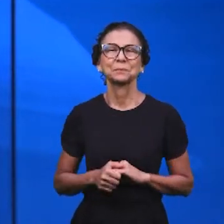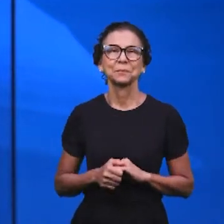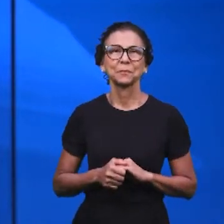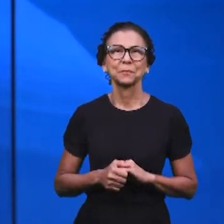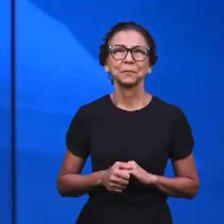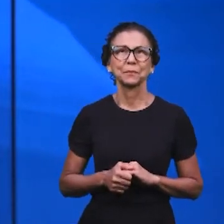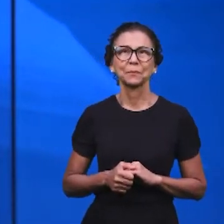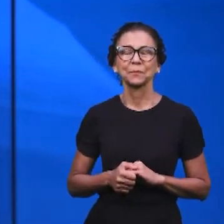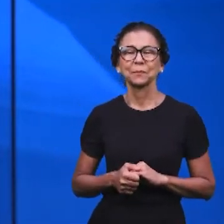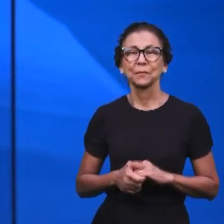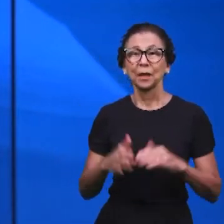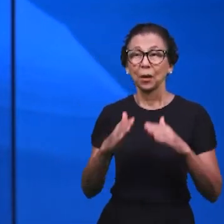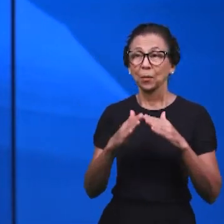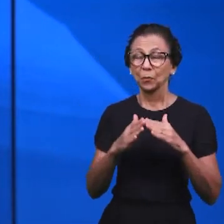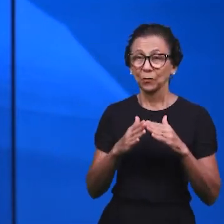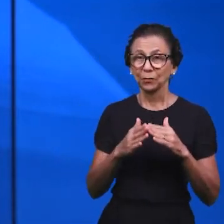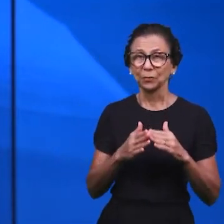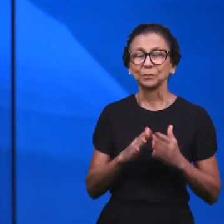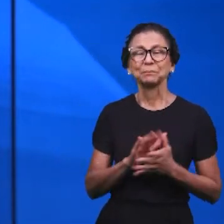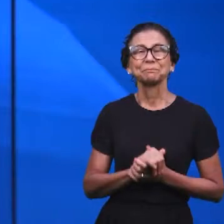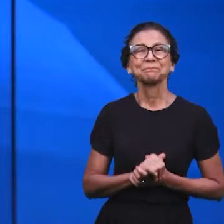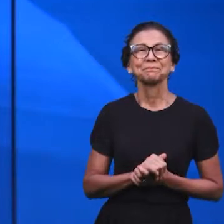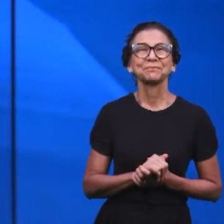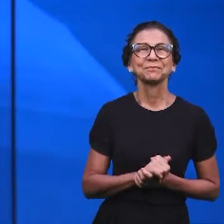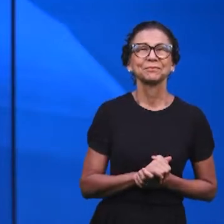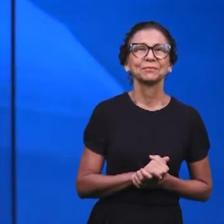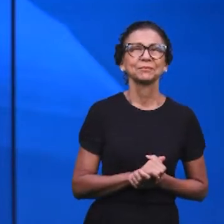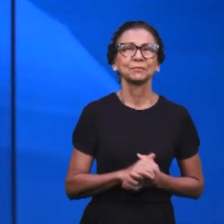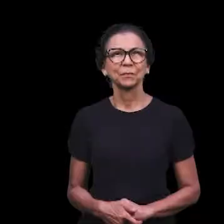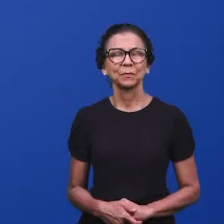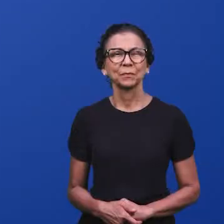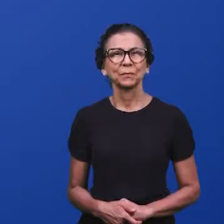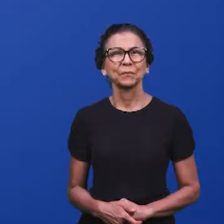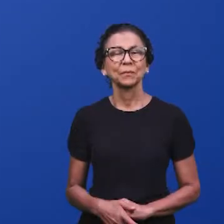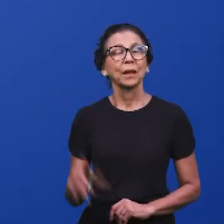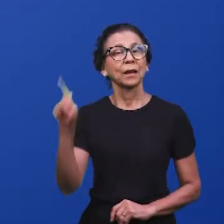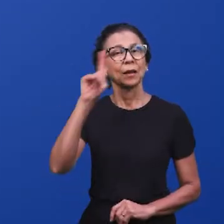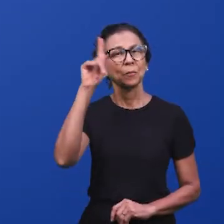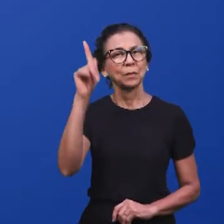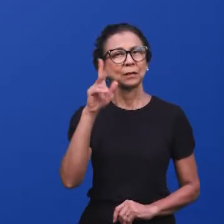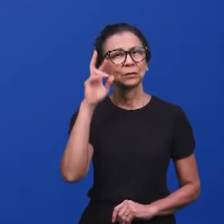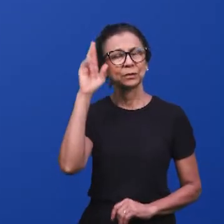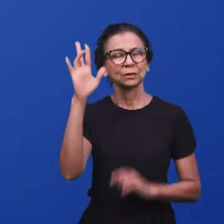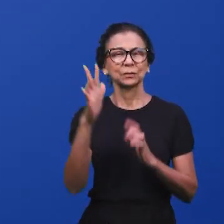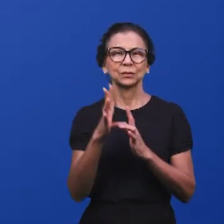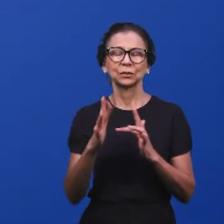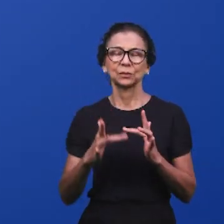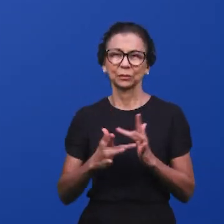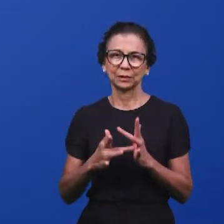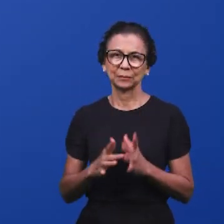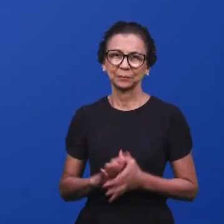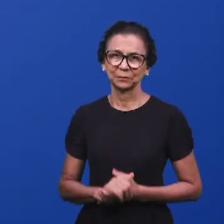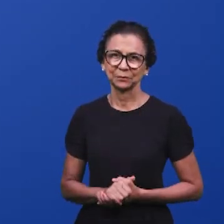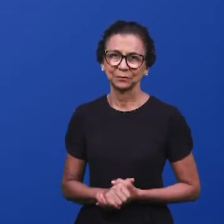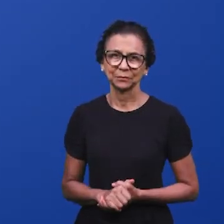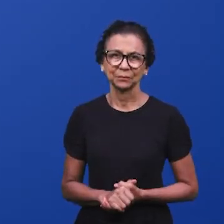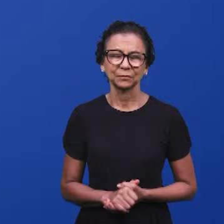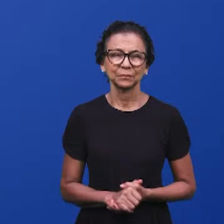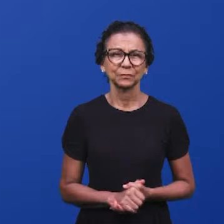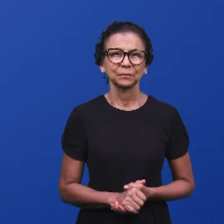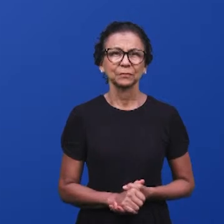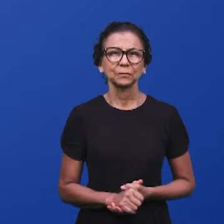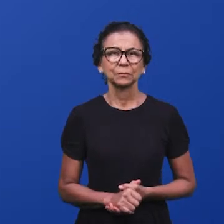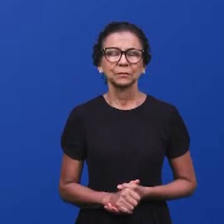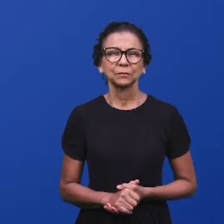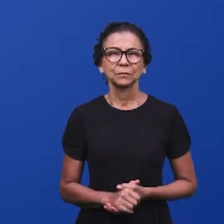Zadok, agora a sua vez, por favor. A paz do Senhor, meu irmão. A paz do Senhor Jesus. Respondendo à